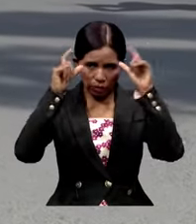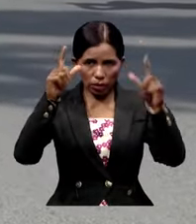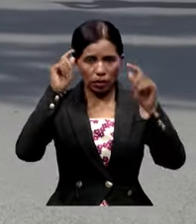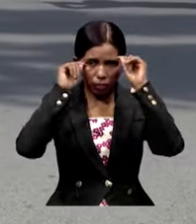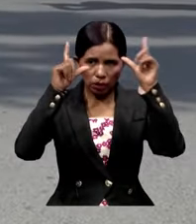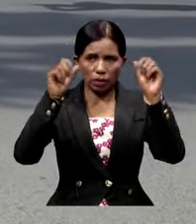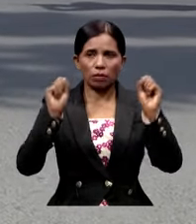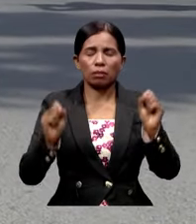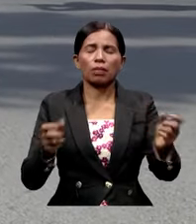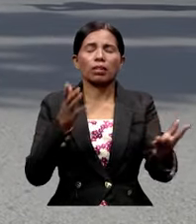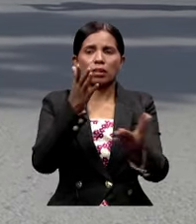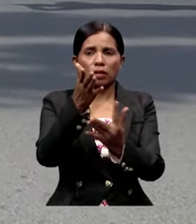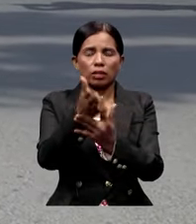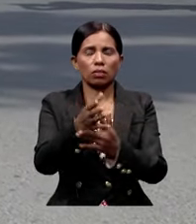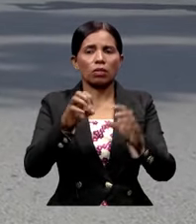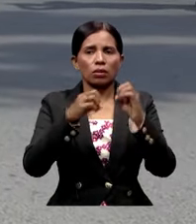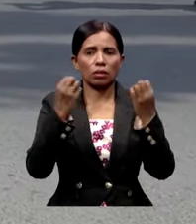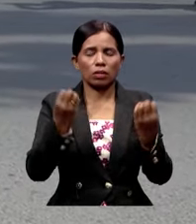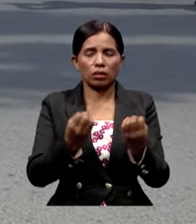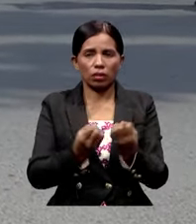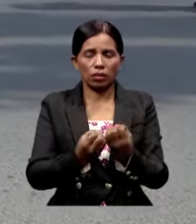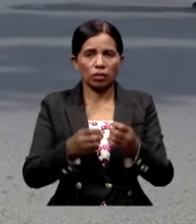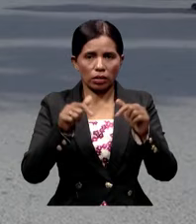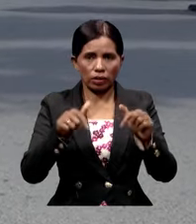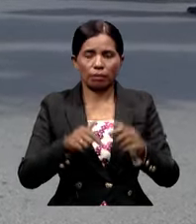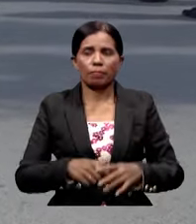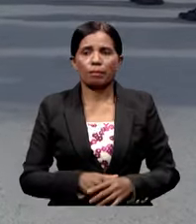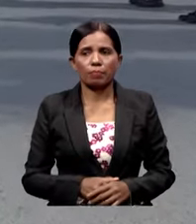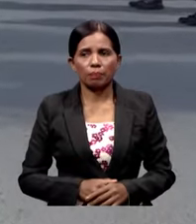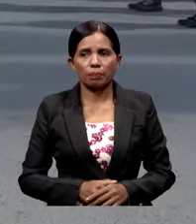Timor-Leste bela adere ona ba organização regional. Hoje,